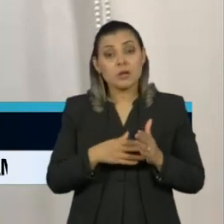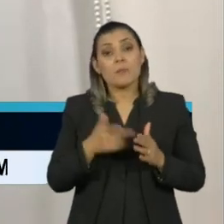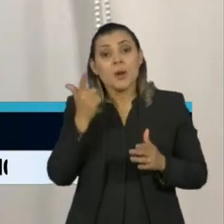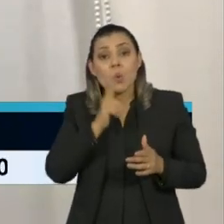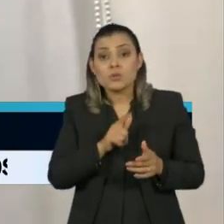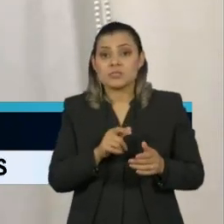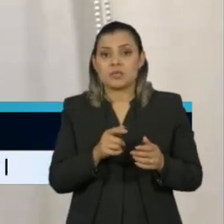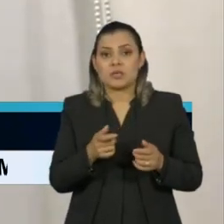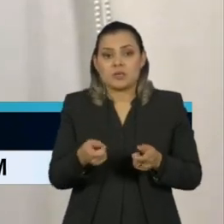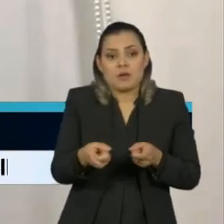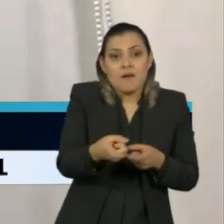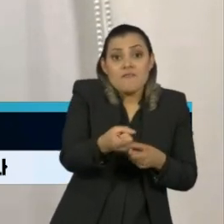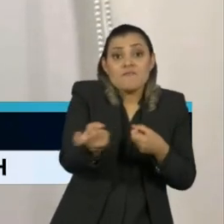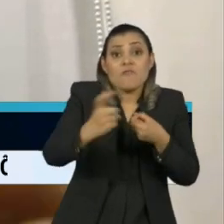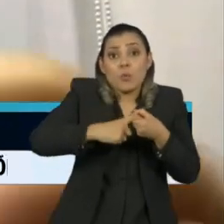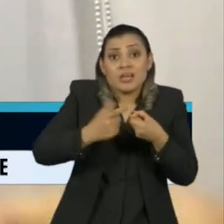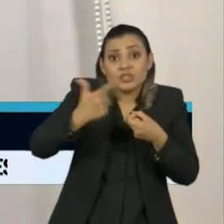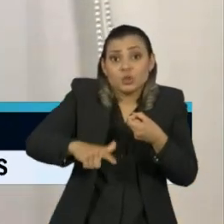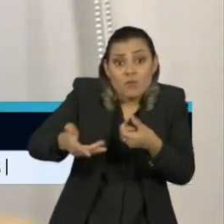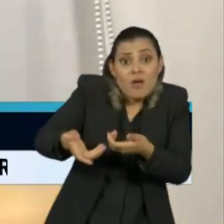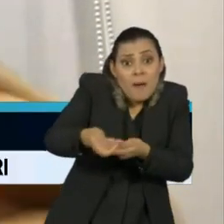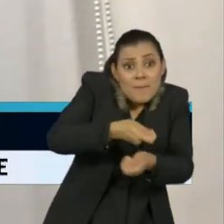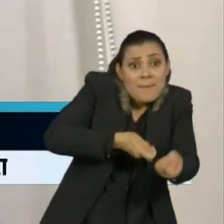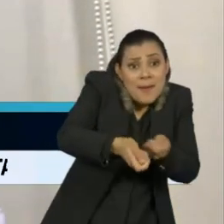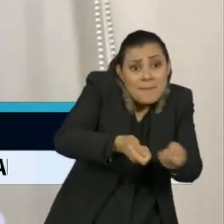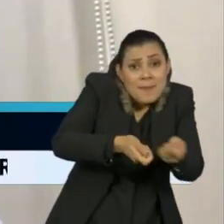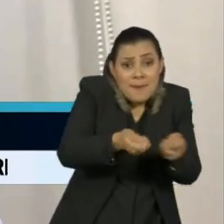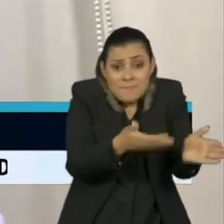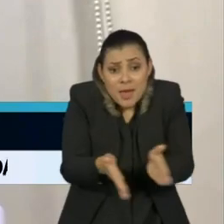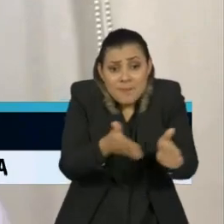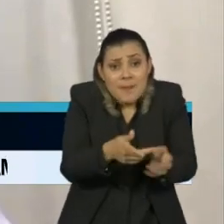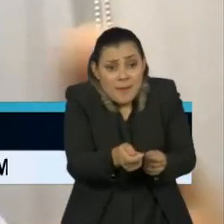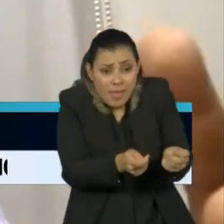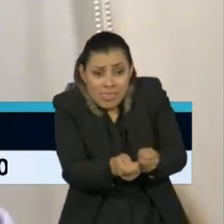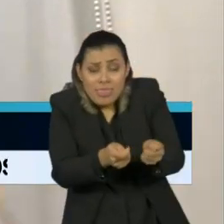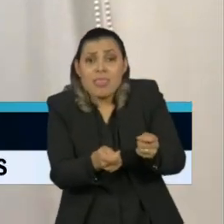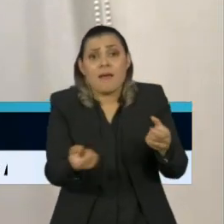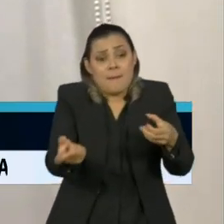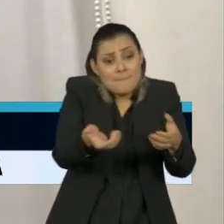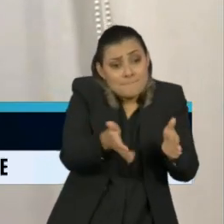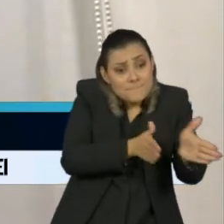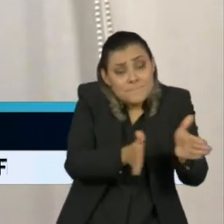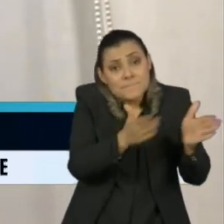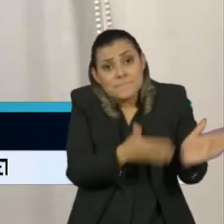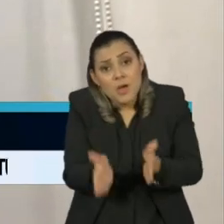recuperar alguma atividade em alguns setores por meio de ocupação dos espaços vazios.